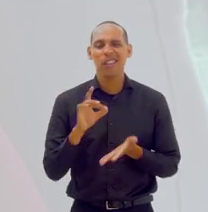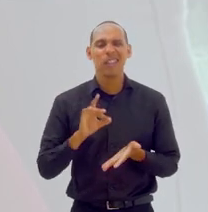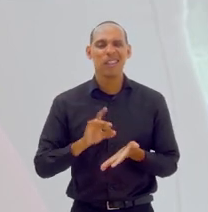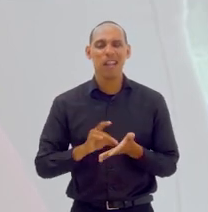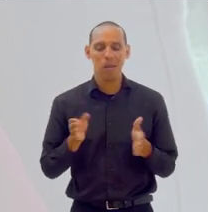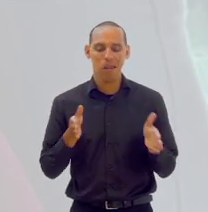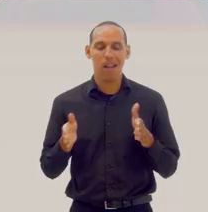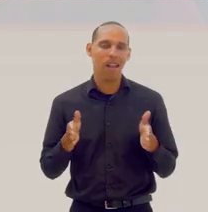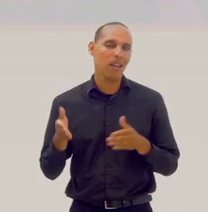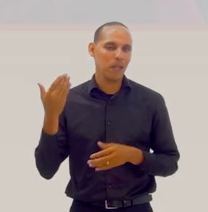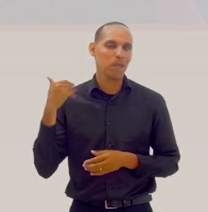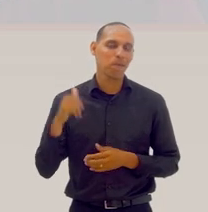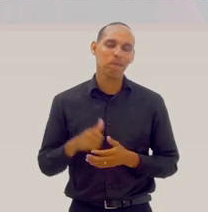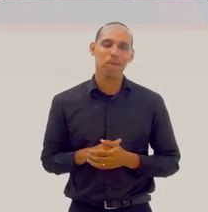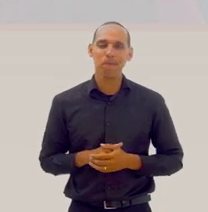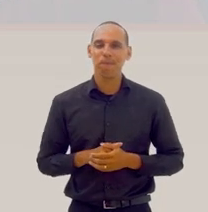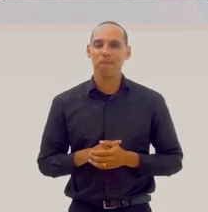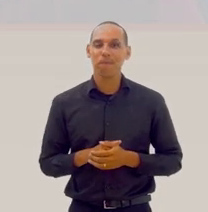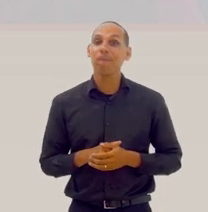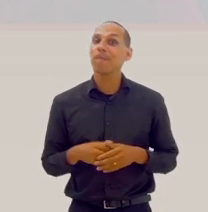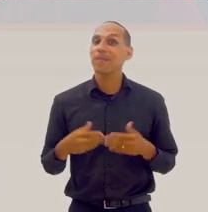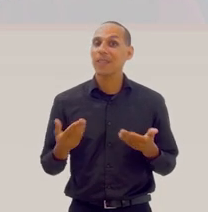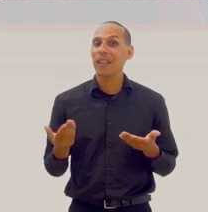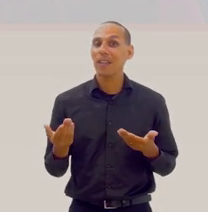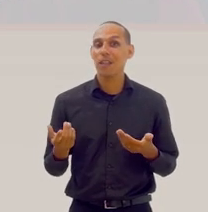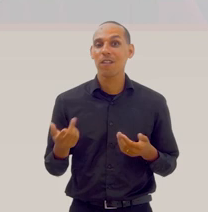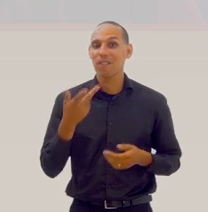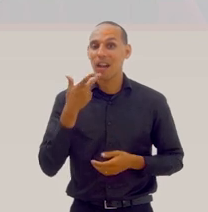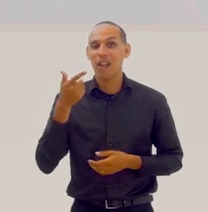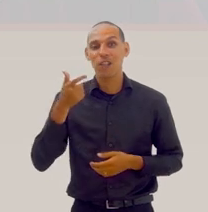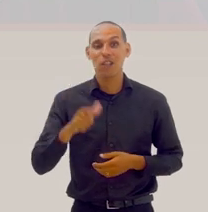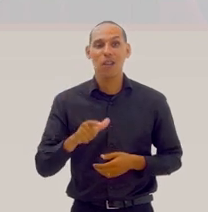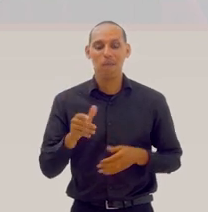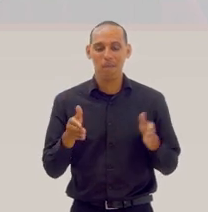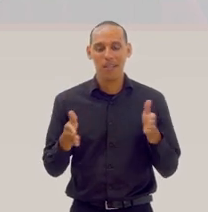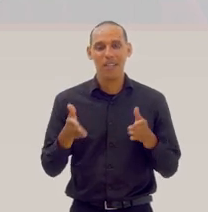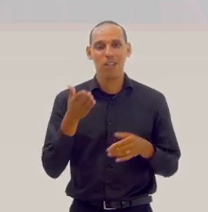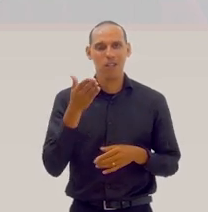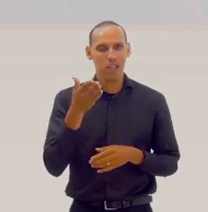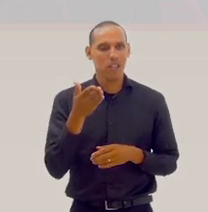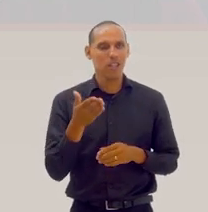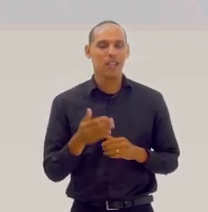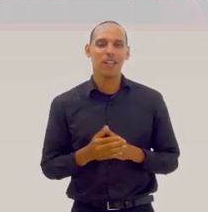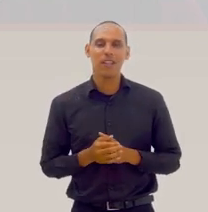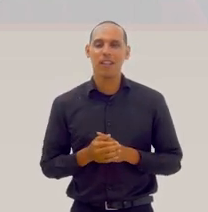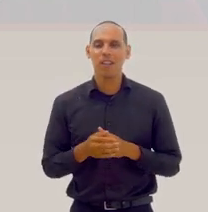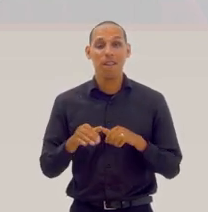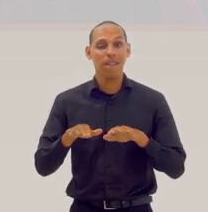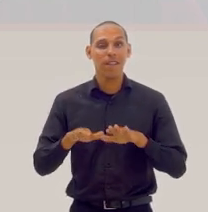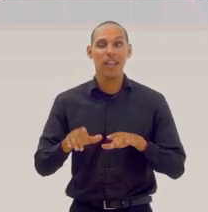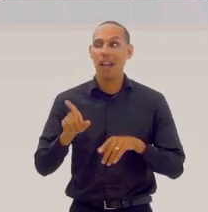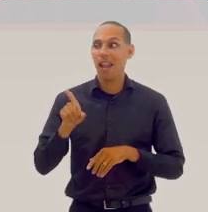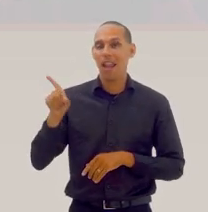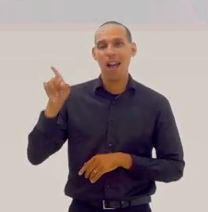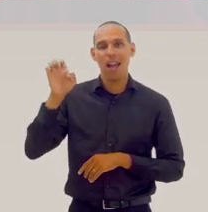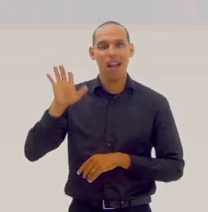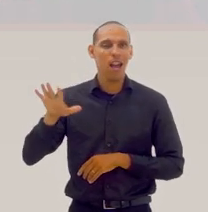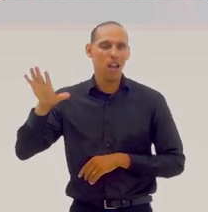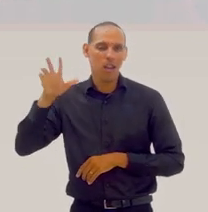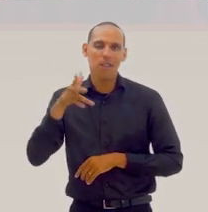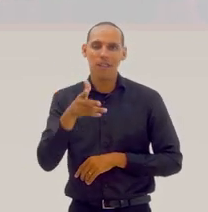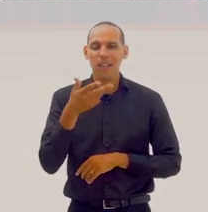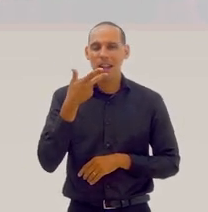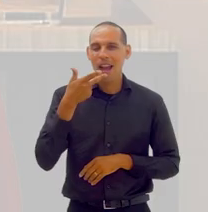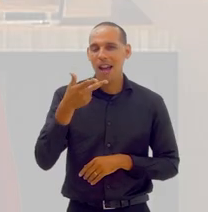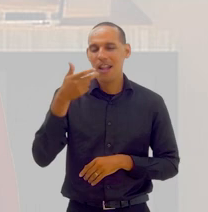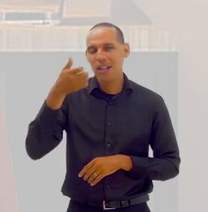marcou uma época. E aí, voltando a falar sobre o período que o senhor ficou na Europa, o senhor chegou a